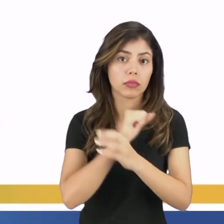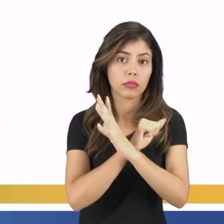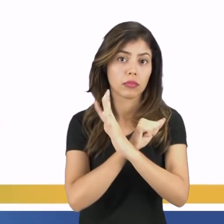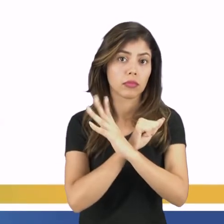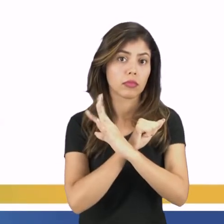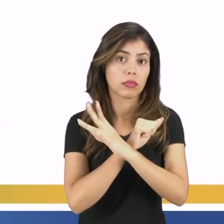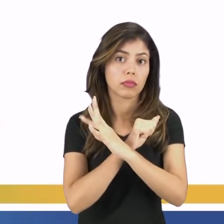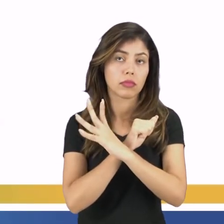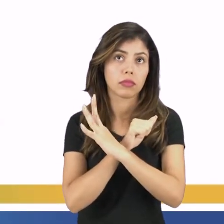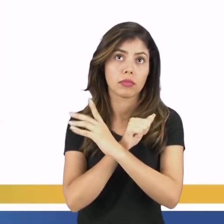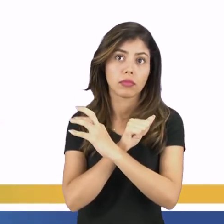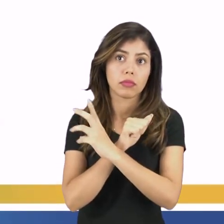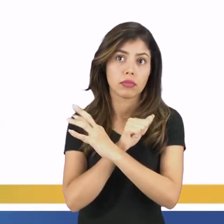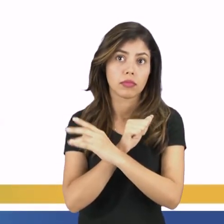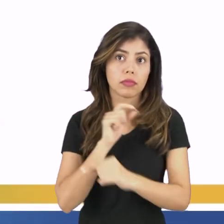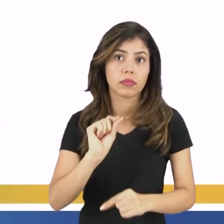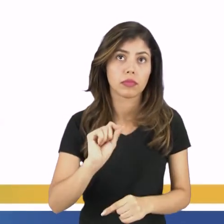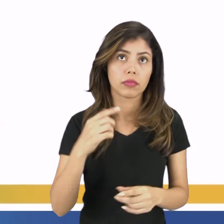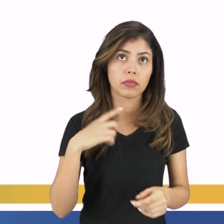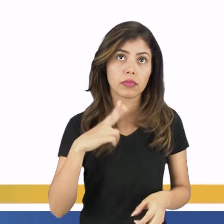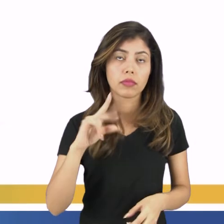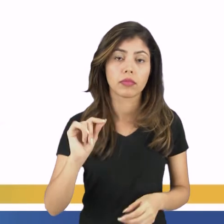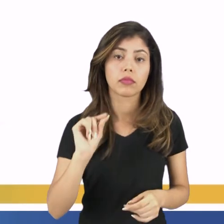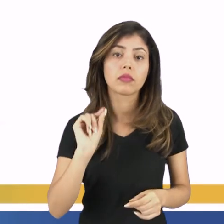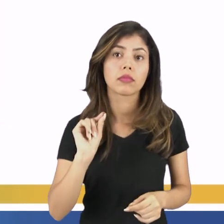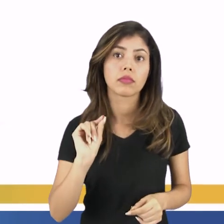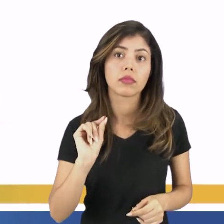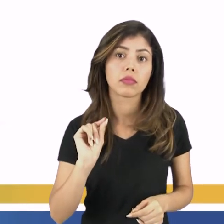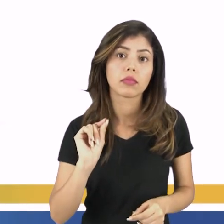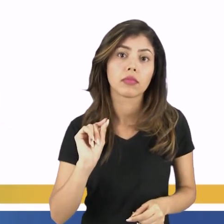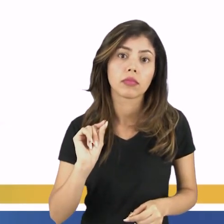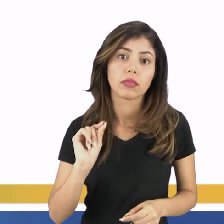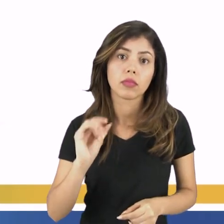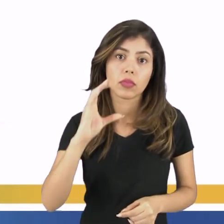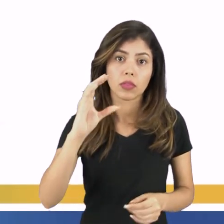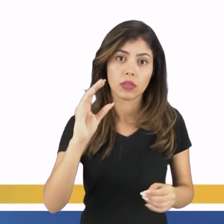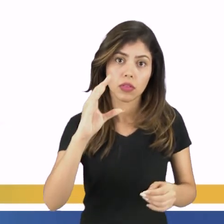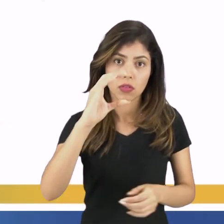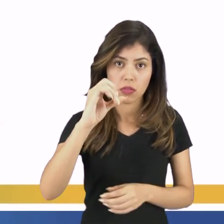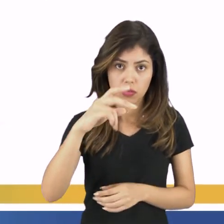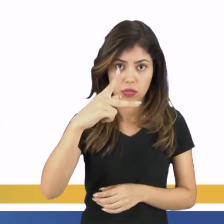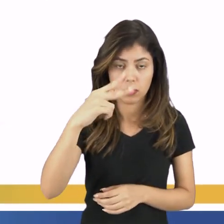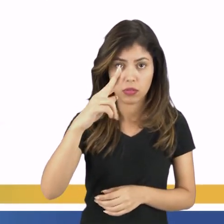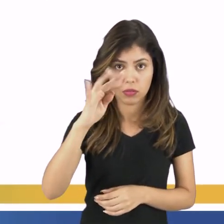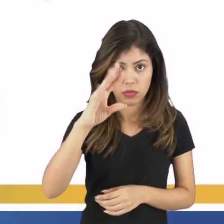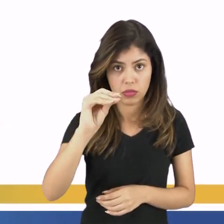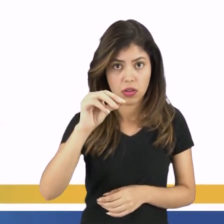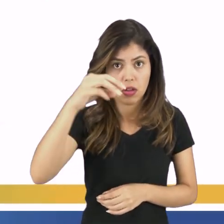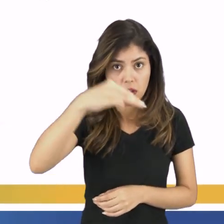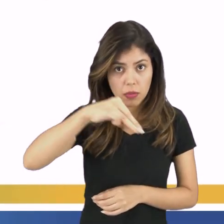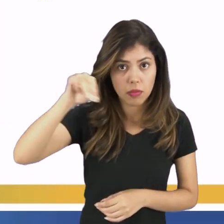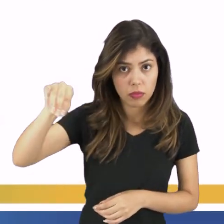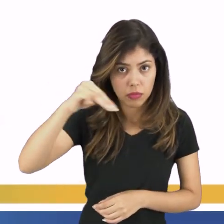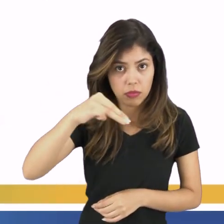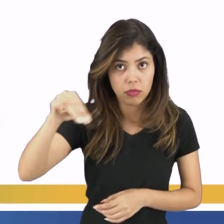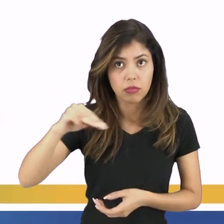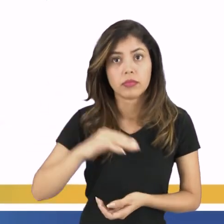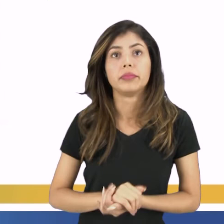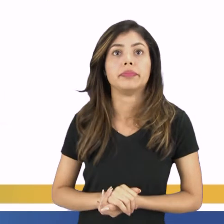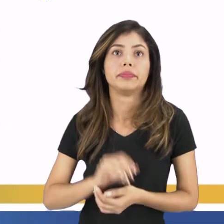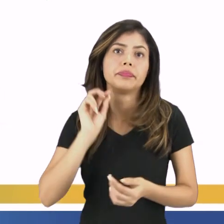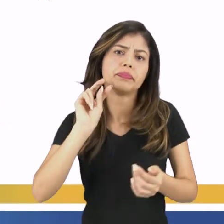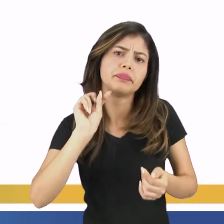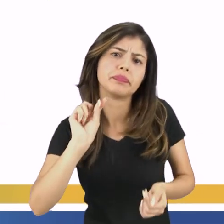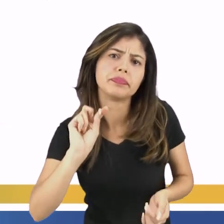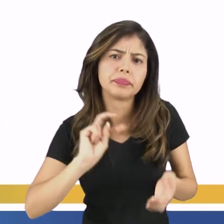porque toda ionização vai acontecer com um composto ou uma substância molecular. E o que